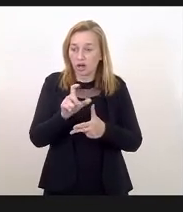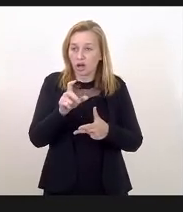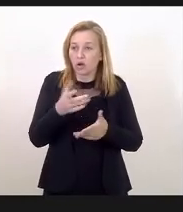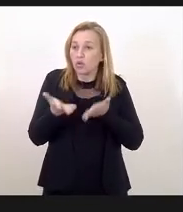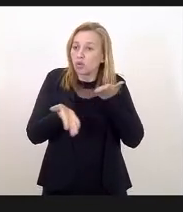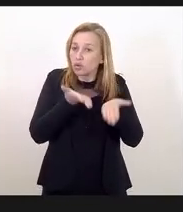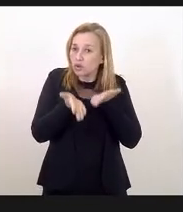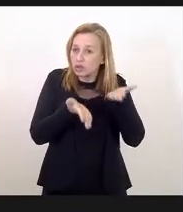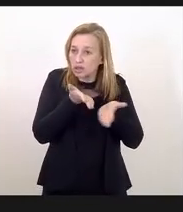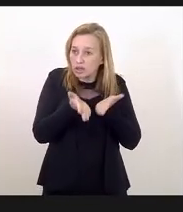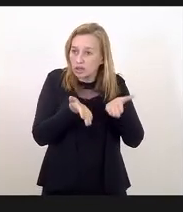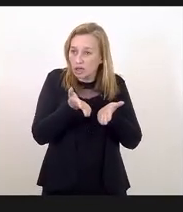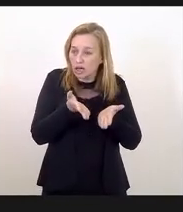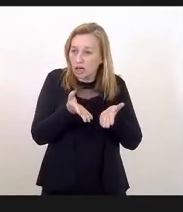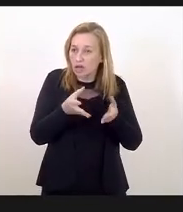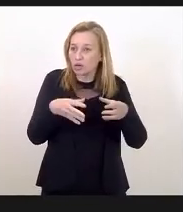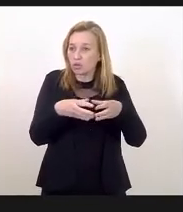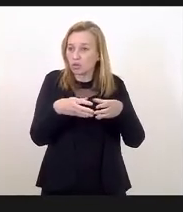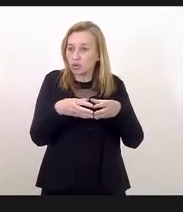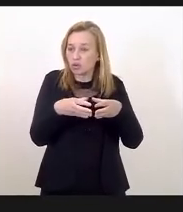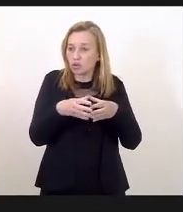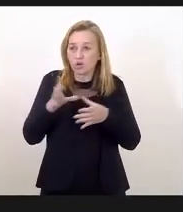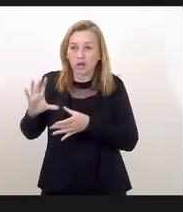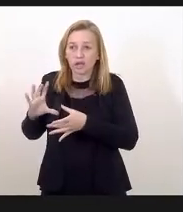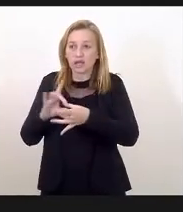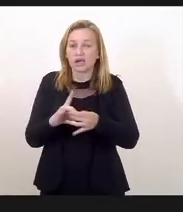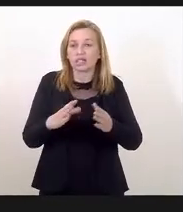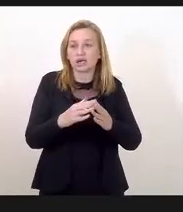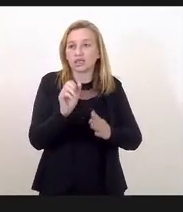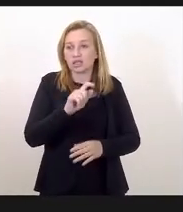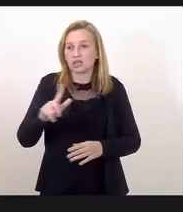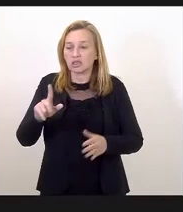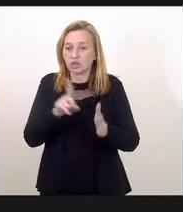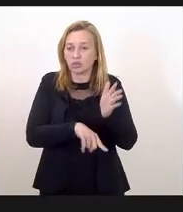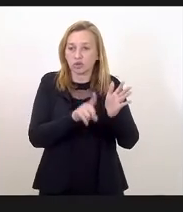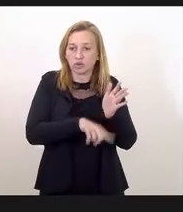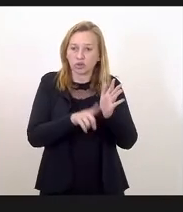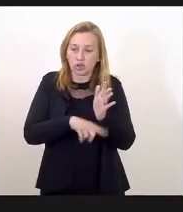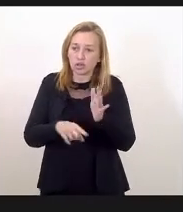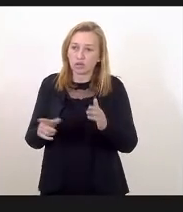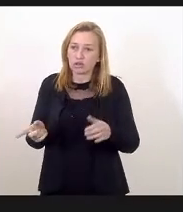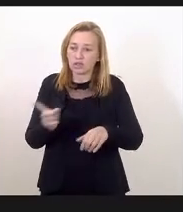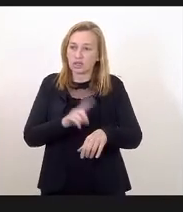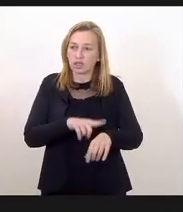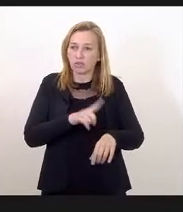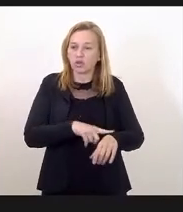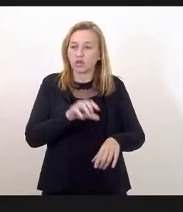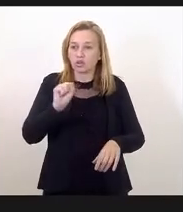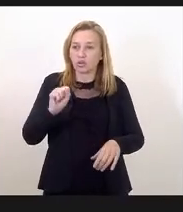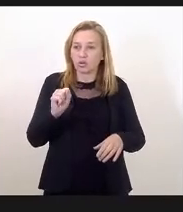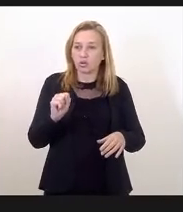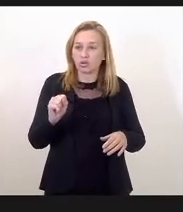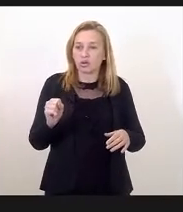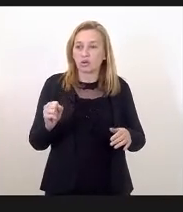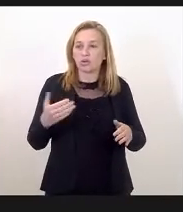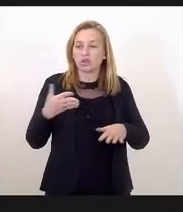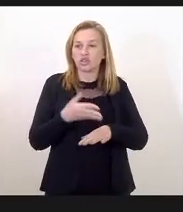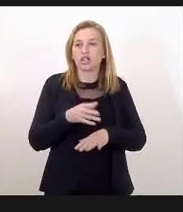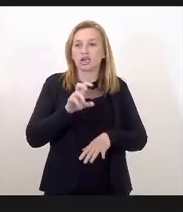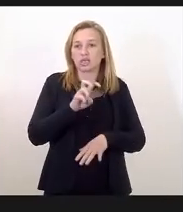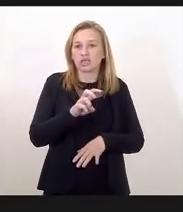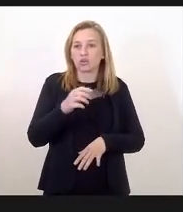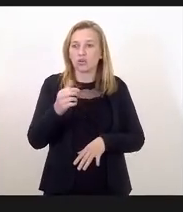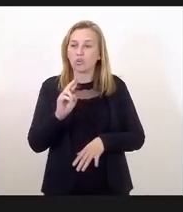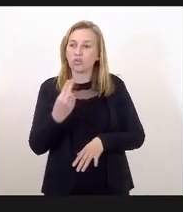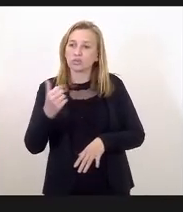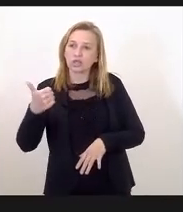ligada provavelmente à Casa Civil. E também na redução desses prazos de 8 anos e 20, para 5 e 10, porque eu acho